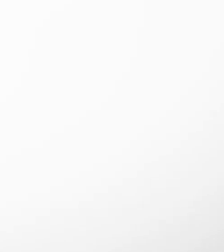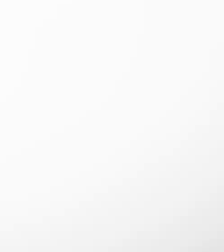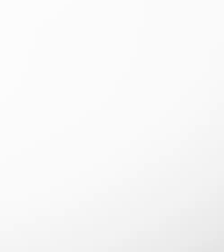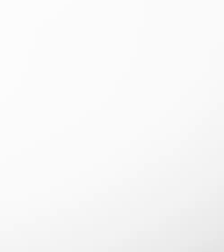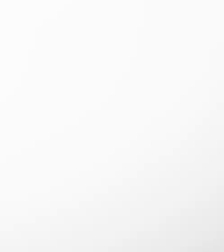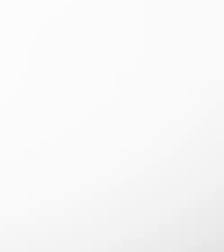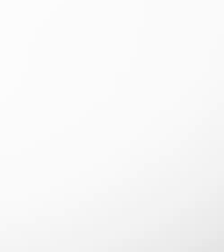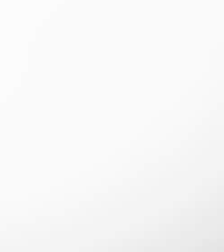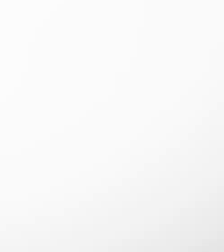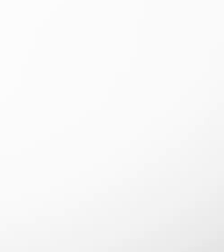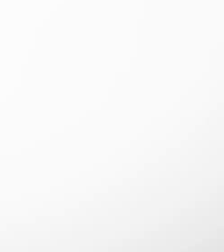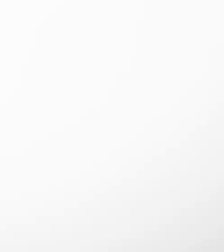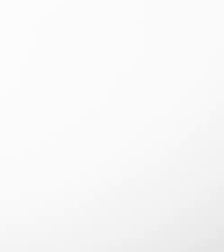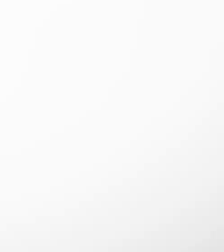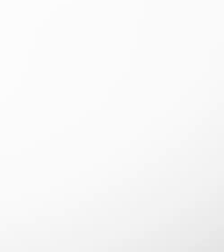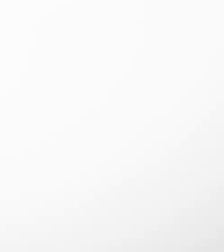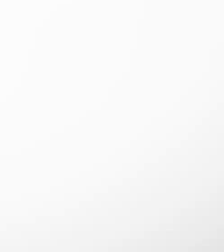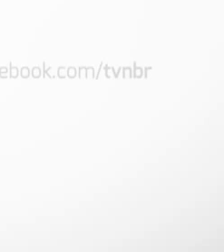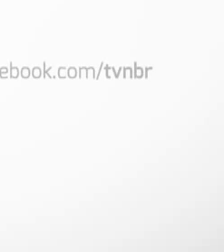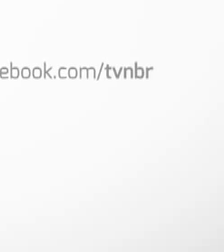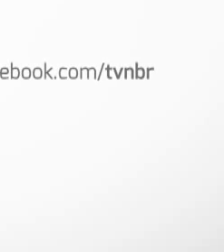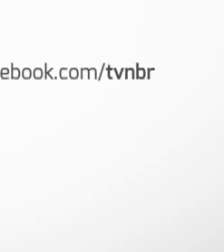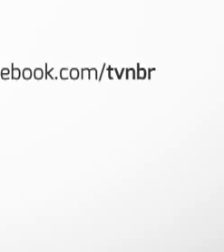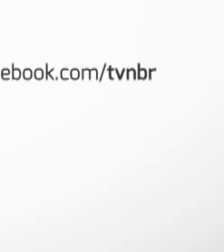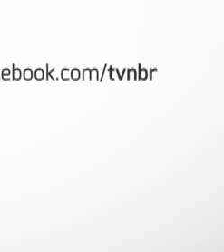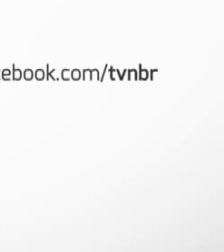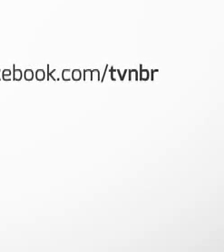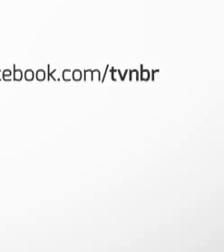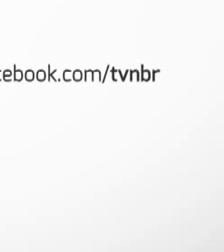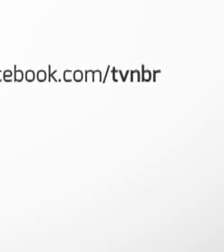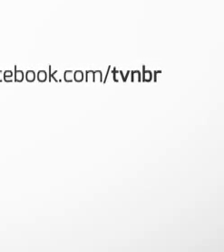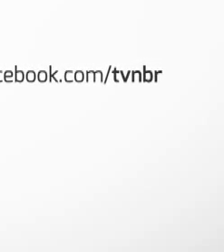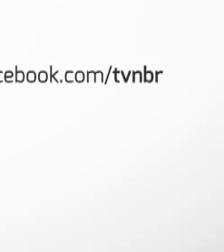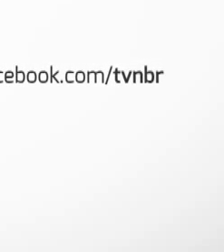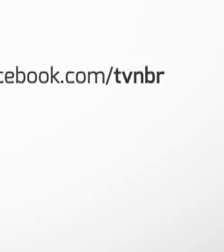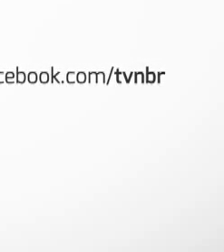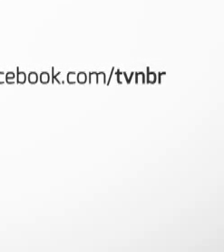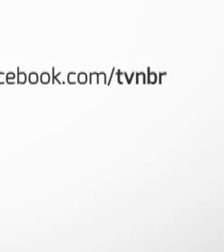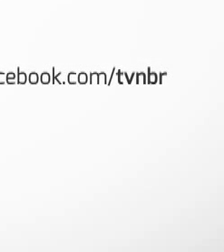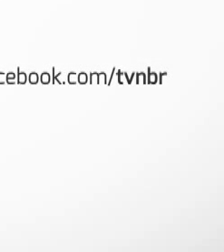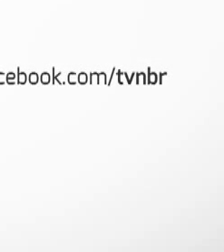We'll be right back.